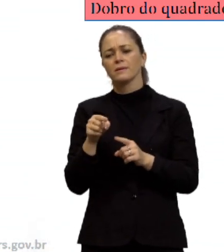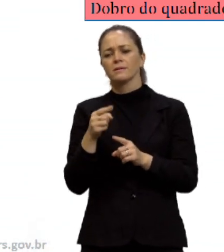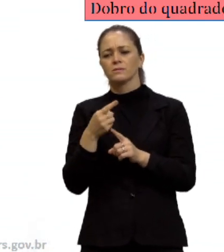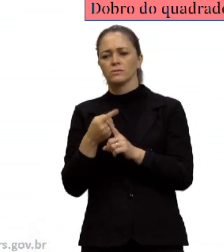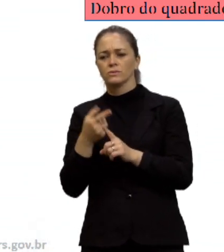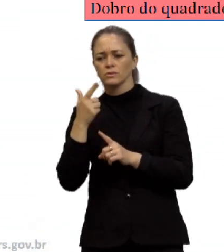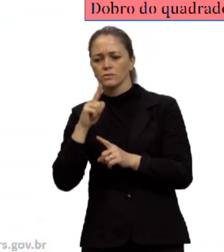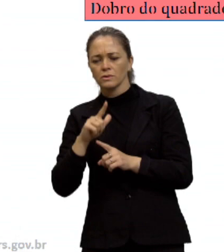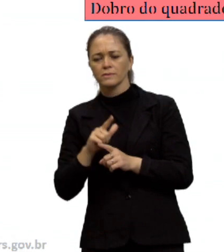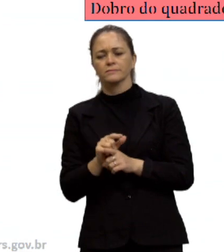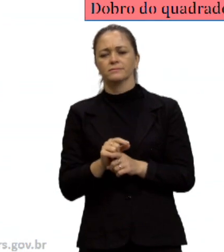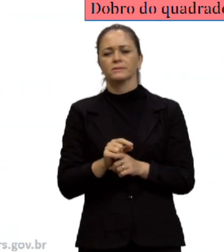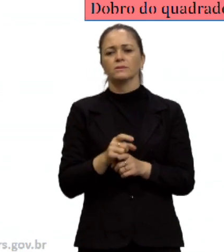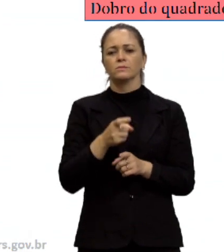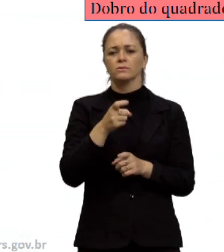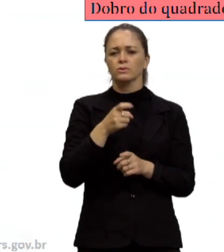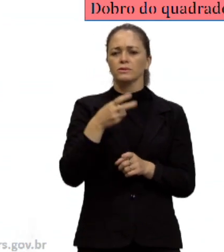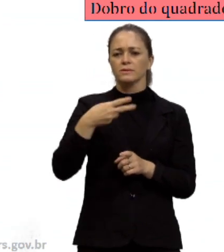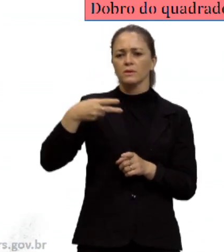X ao quadrado.